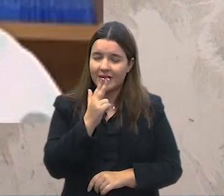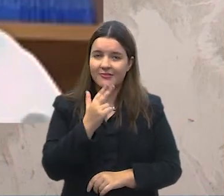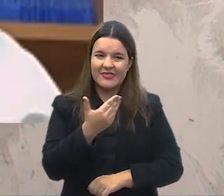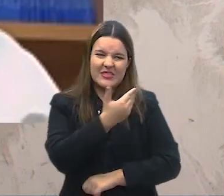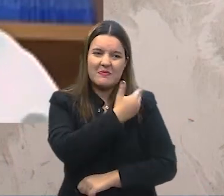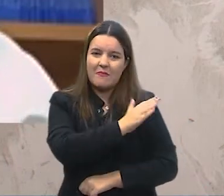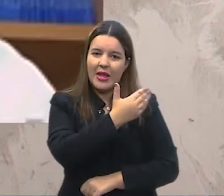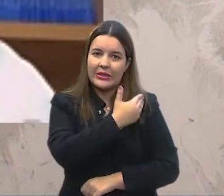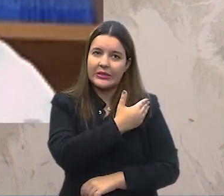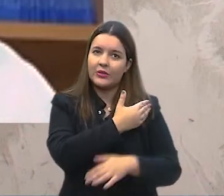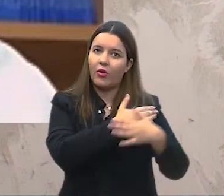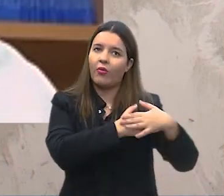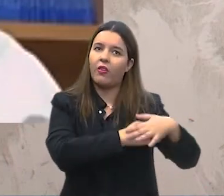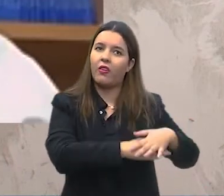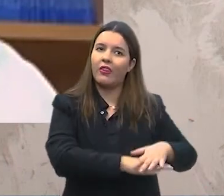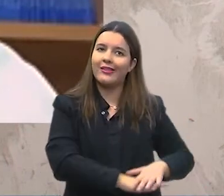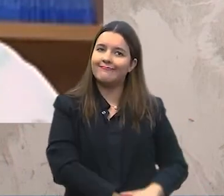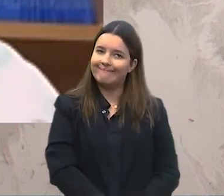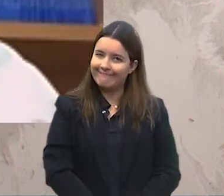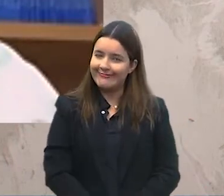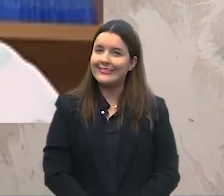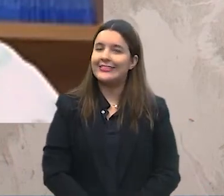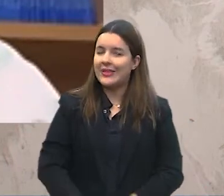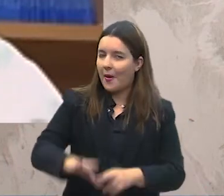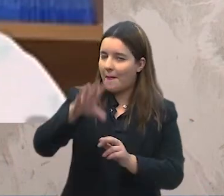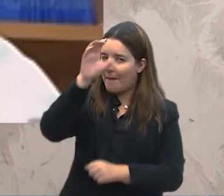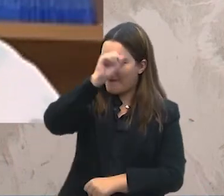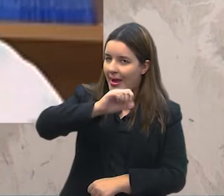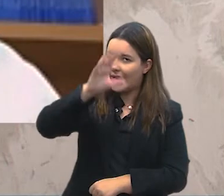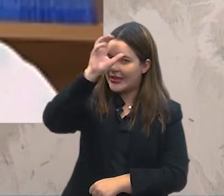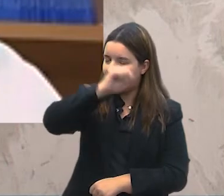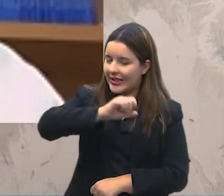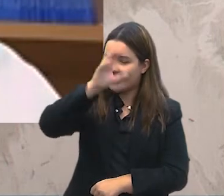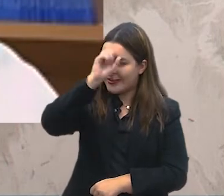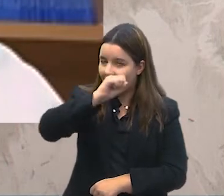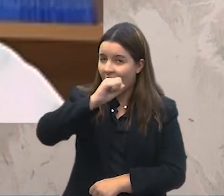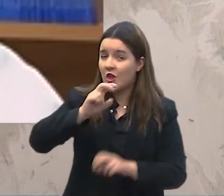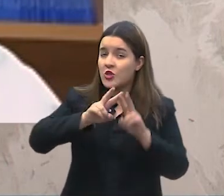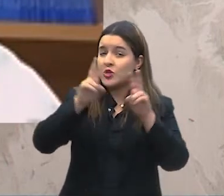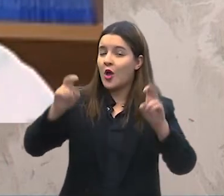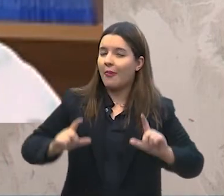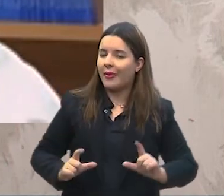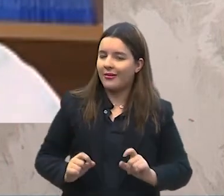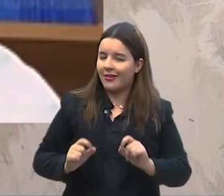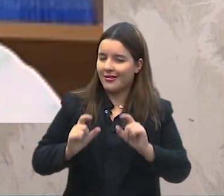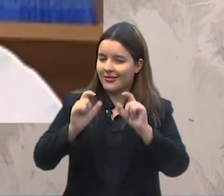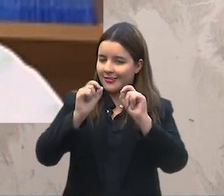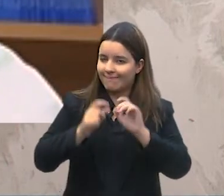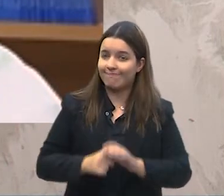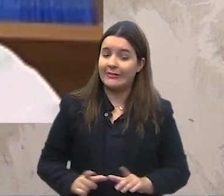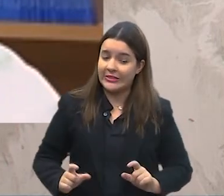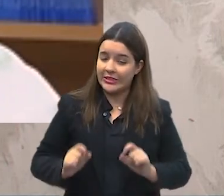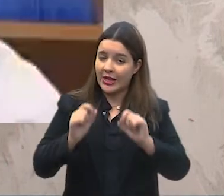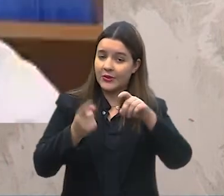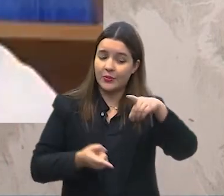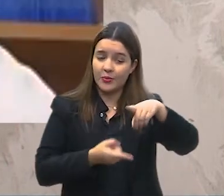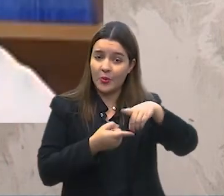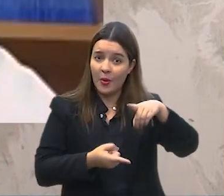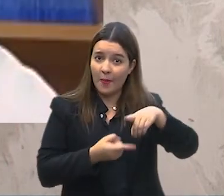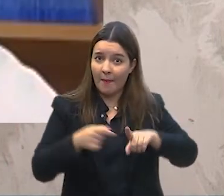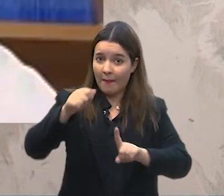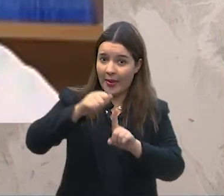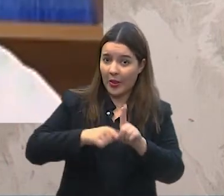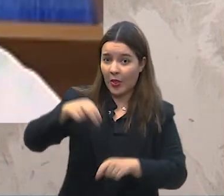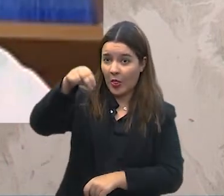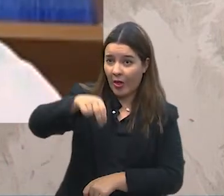aquele preconceito, né? Um conceito errado sobre câncer. Agora, o câncer da próstata, no Novembro Azul,